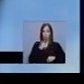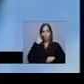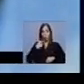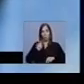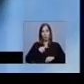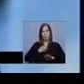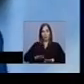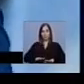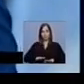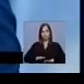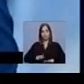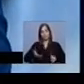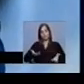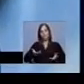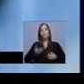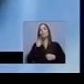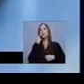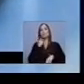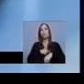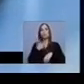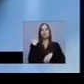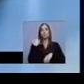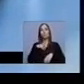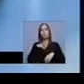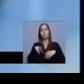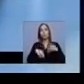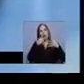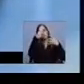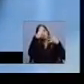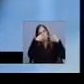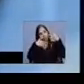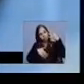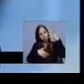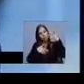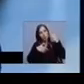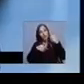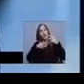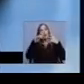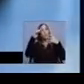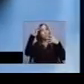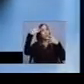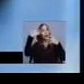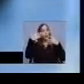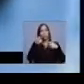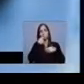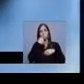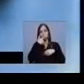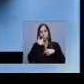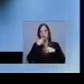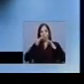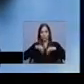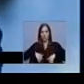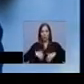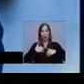por altar no enfim no topo da europa dos países que mais consomem psicotrópicos e portanto medicamentos para ser seu litígio já que